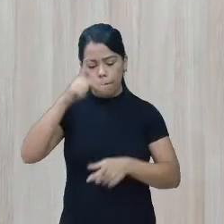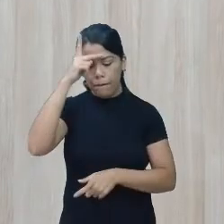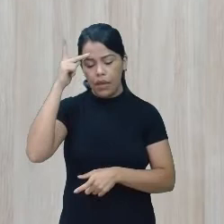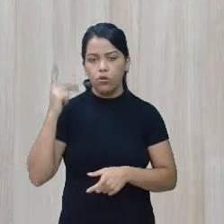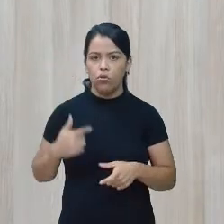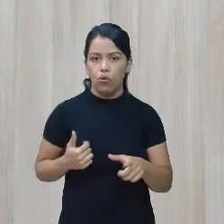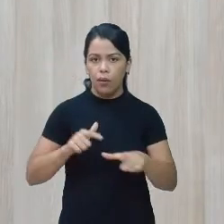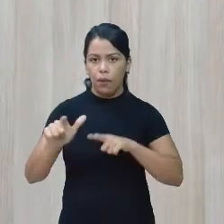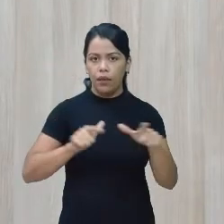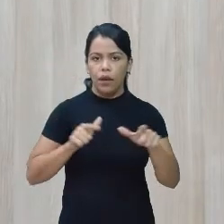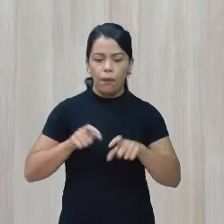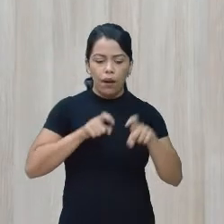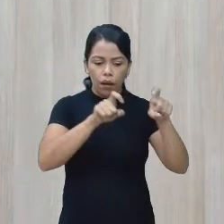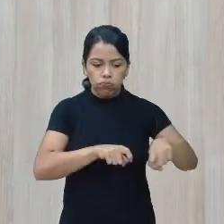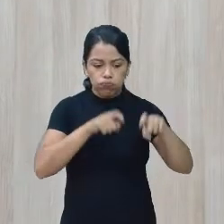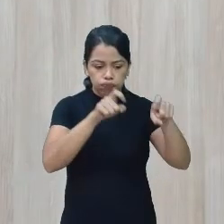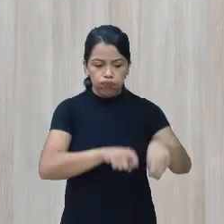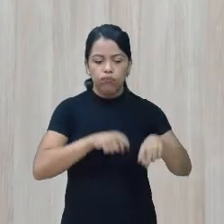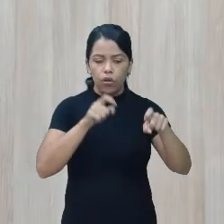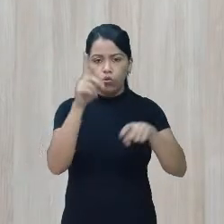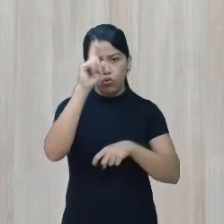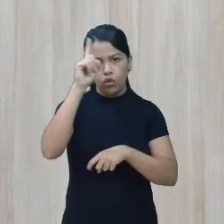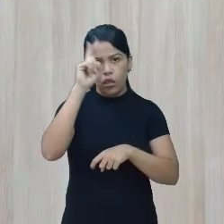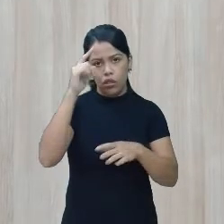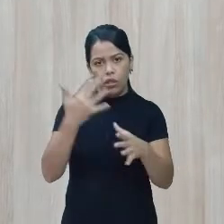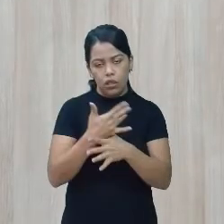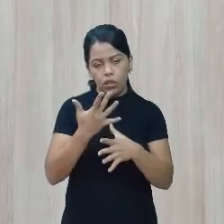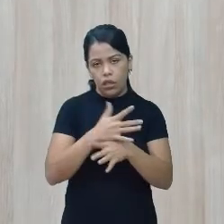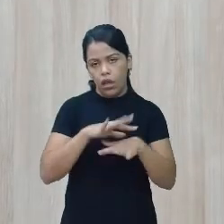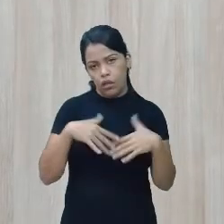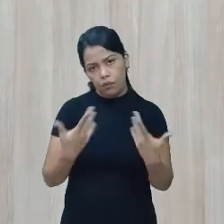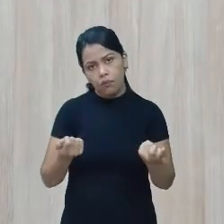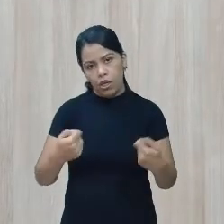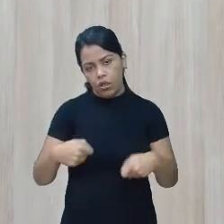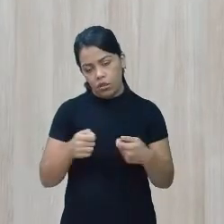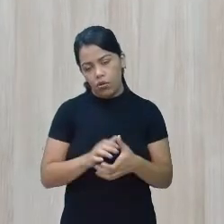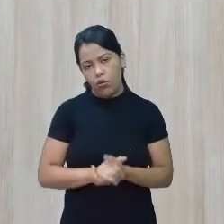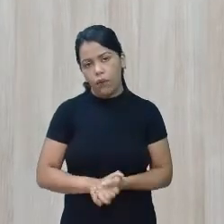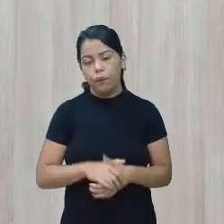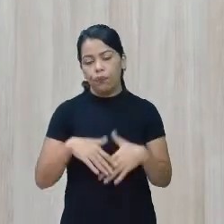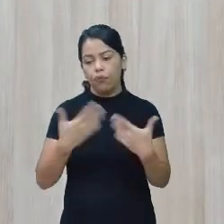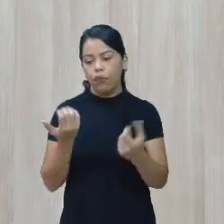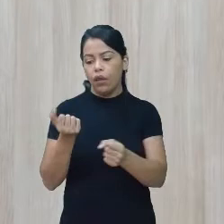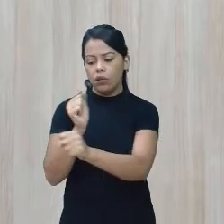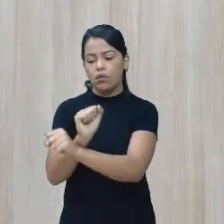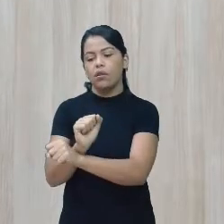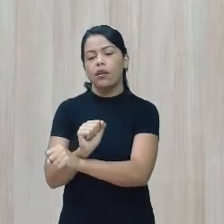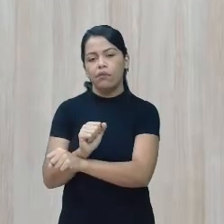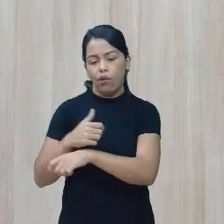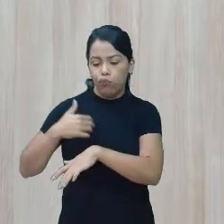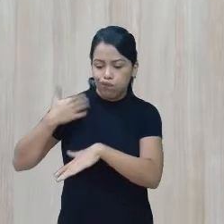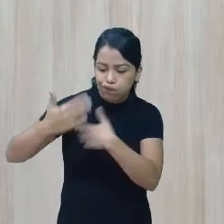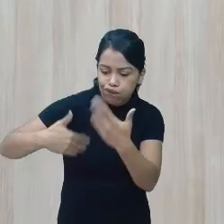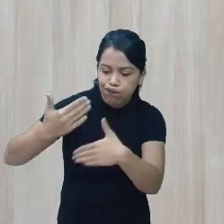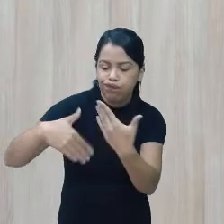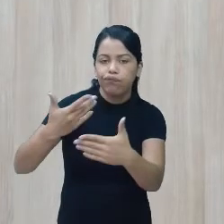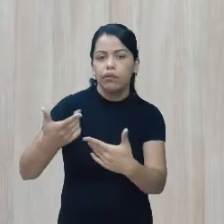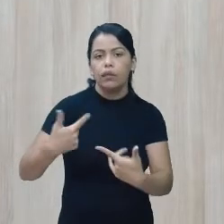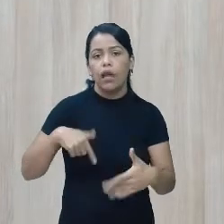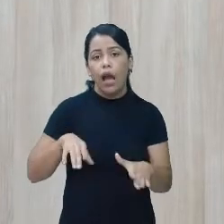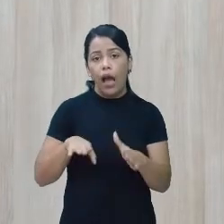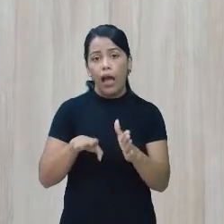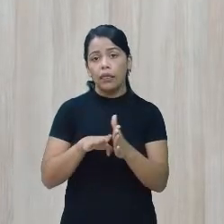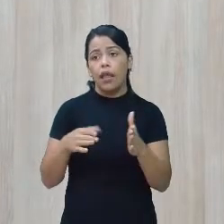no cotidiano da cidade, né? Então, como essa escravidão acabou, né, se desenvolvendo e